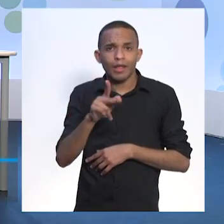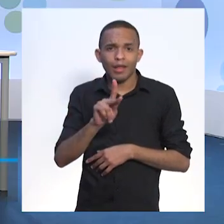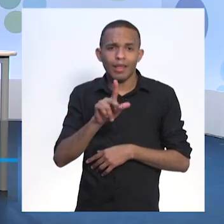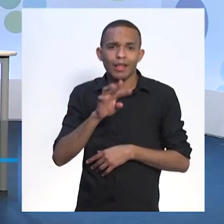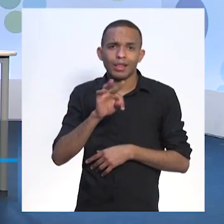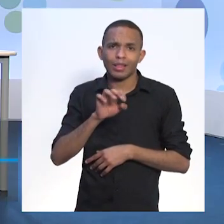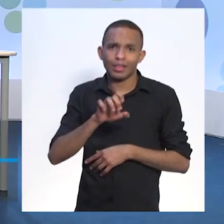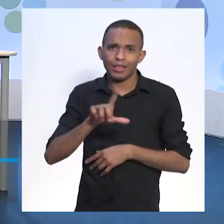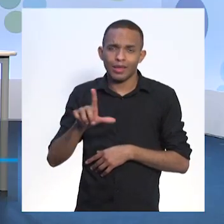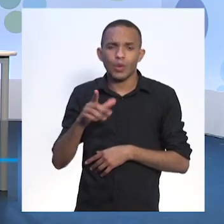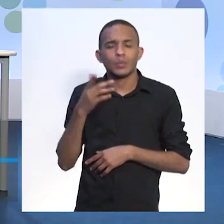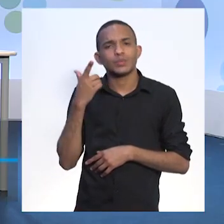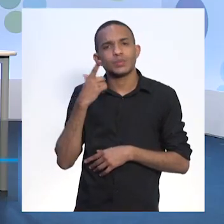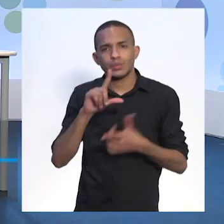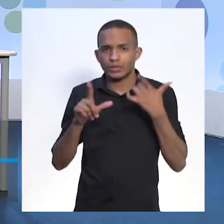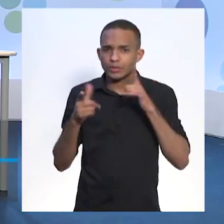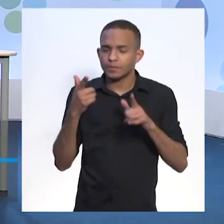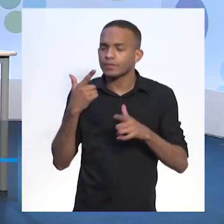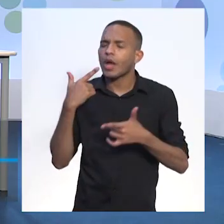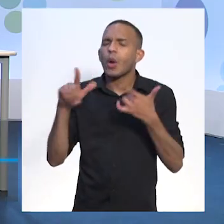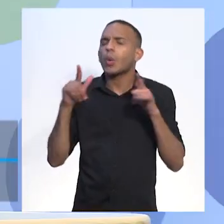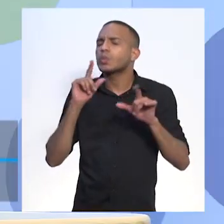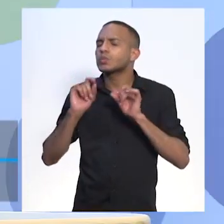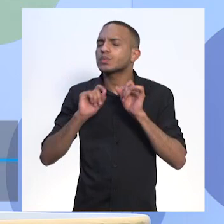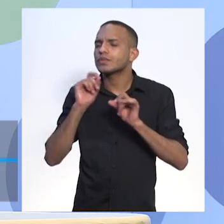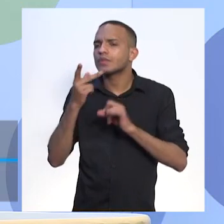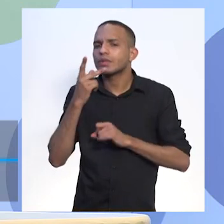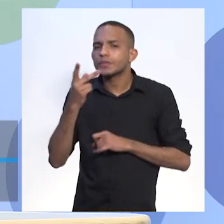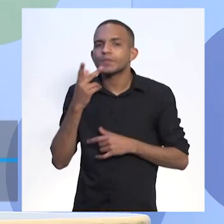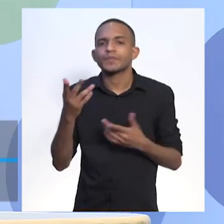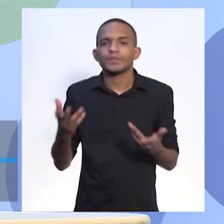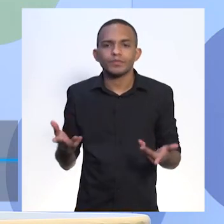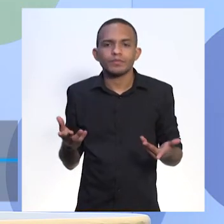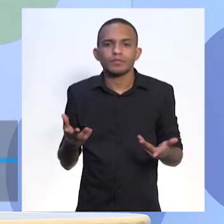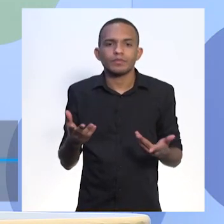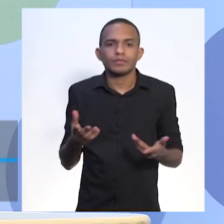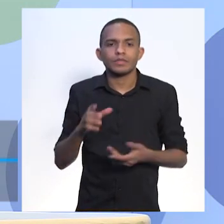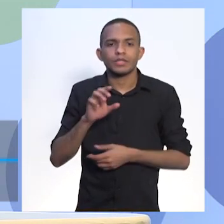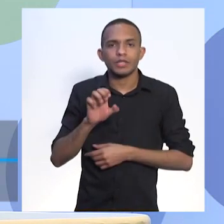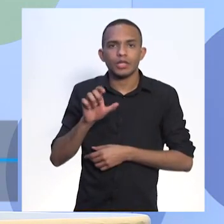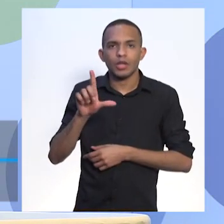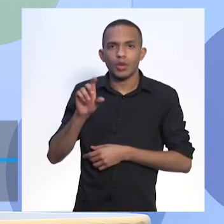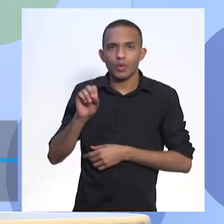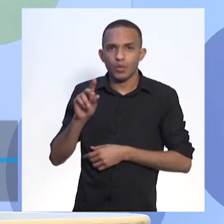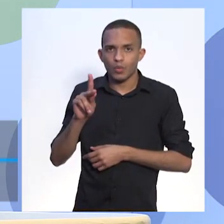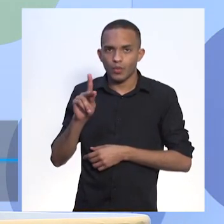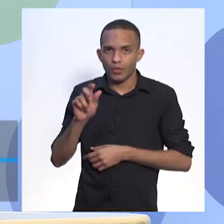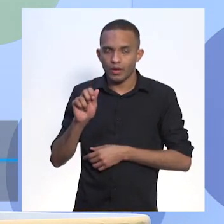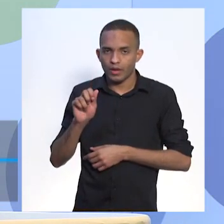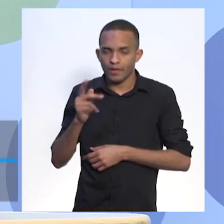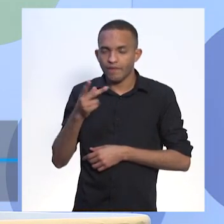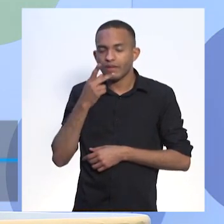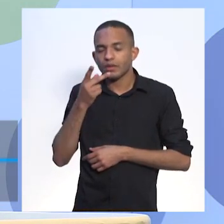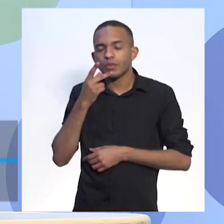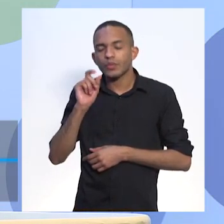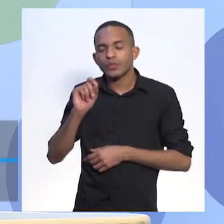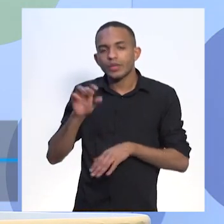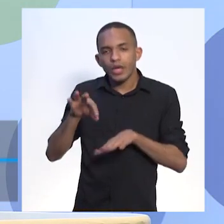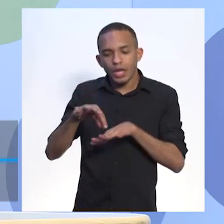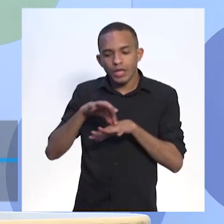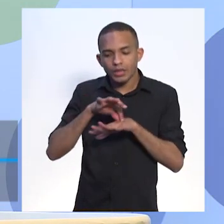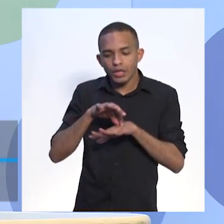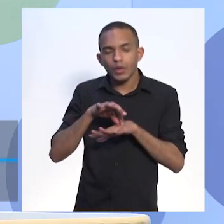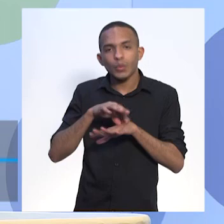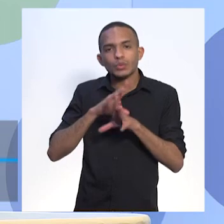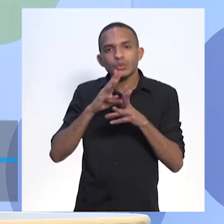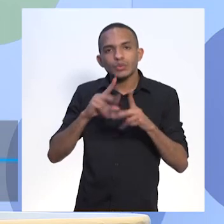isso. Mas vamos para as outras. O que eles colocaram, Deia? Eles estão colocando. Ó, a Eloá colocou. O título auxiliar é Anel de Pérola sumiu